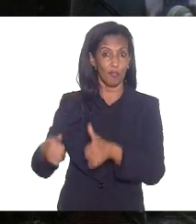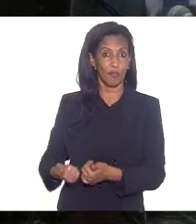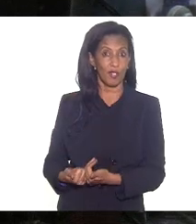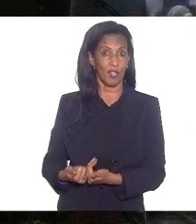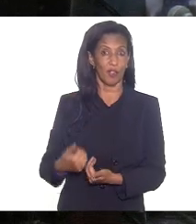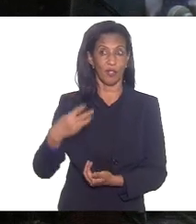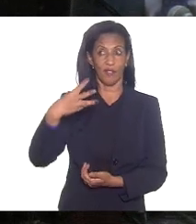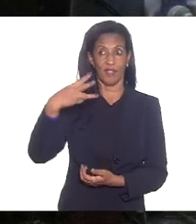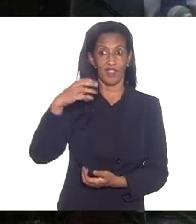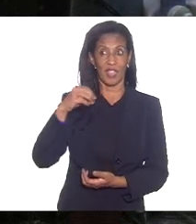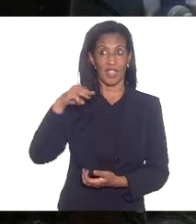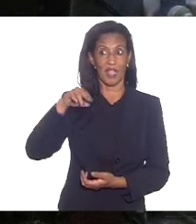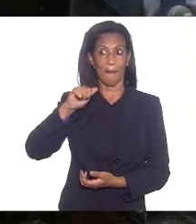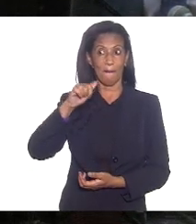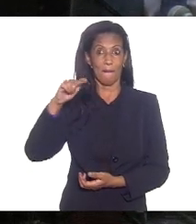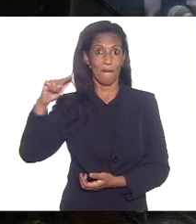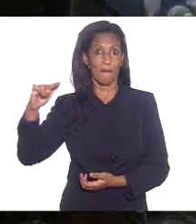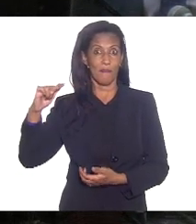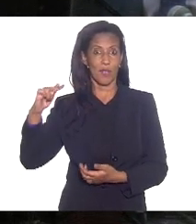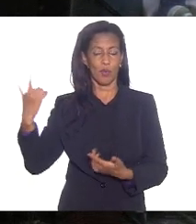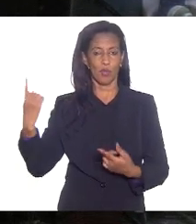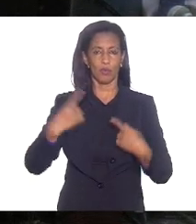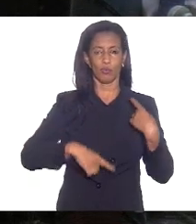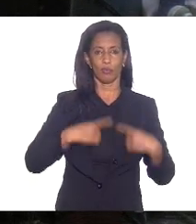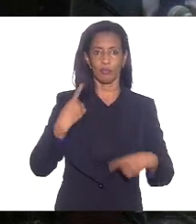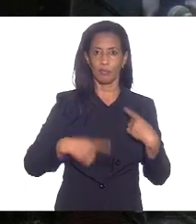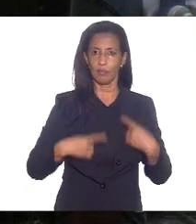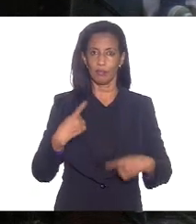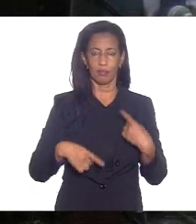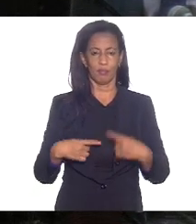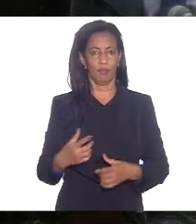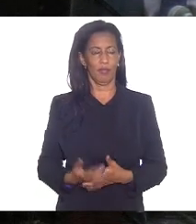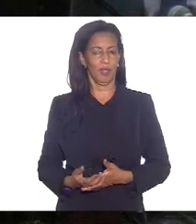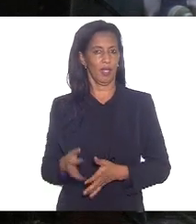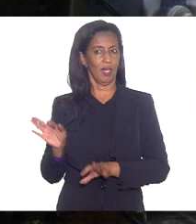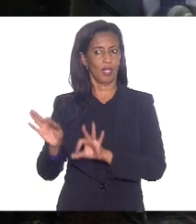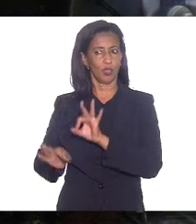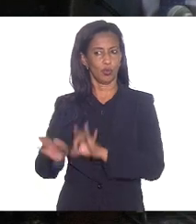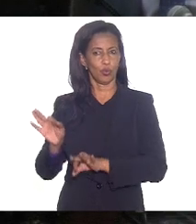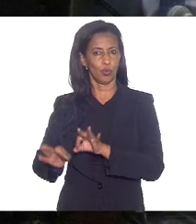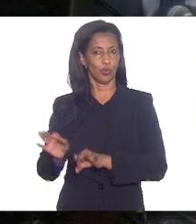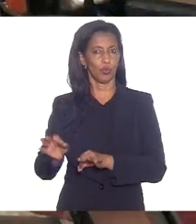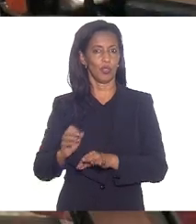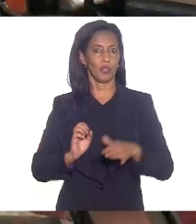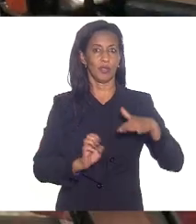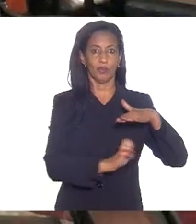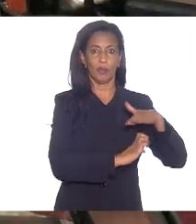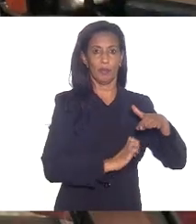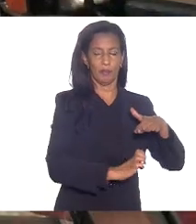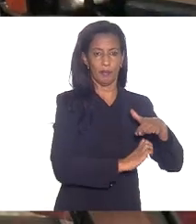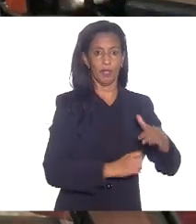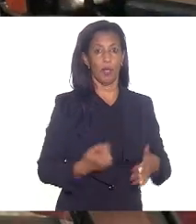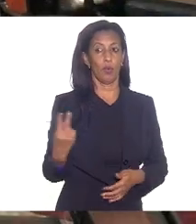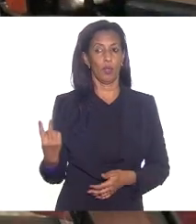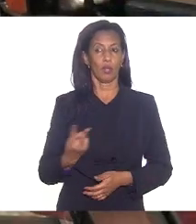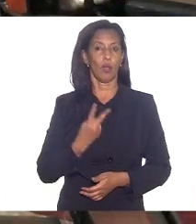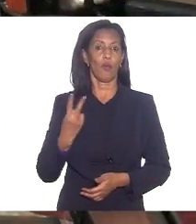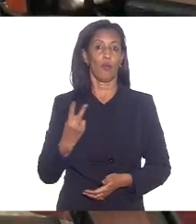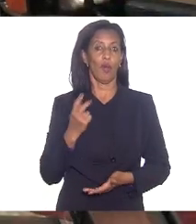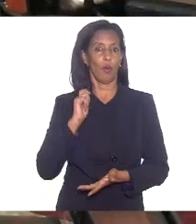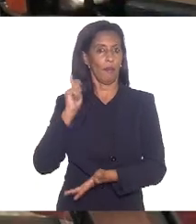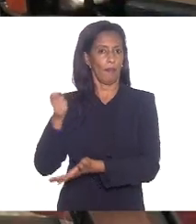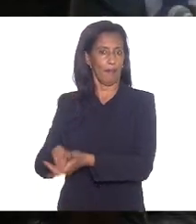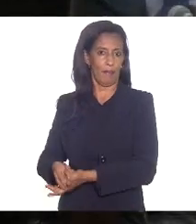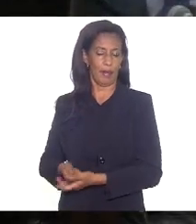de 30 mil candidatos. Então, havia um debate jurídico entre a Polícia Militar e essa empresa quanto ao valor a ser